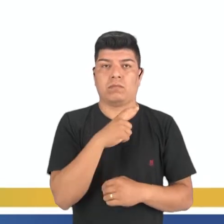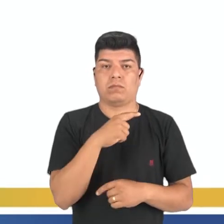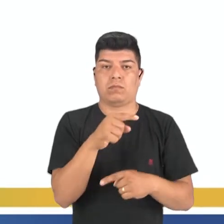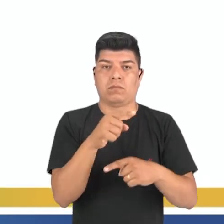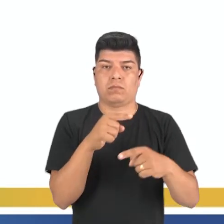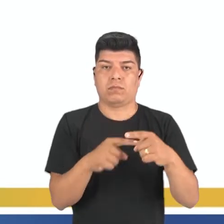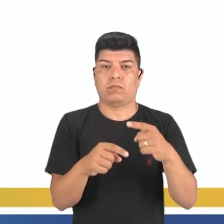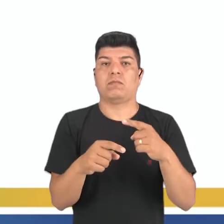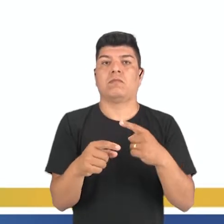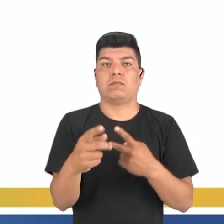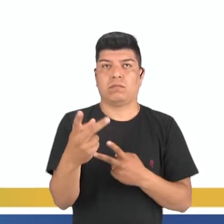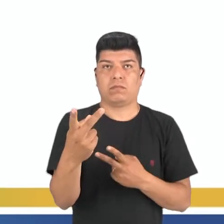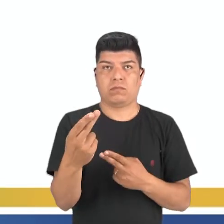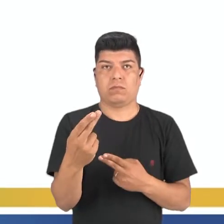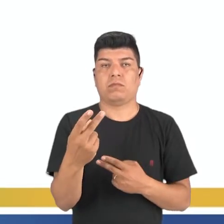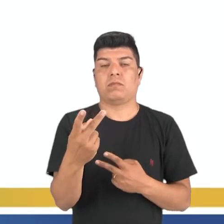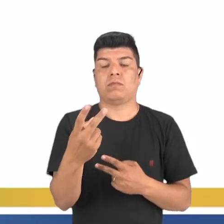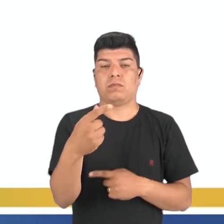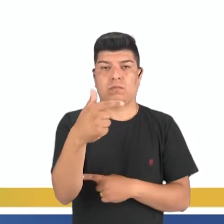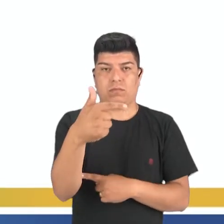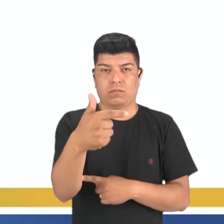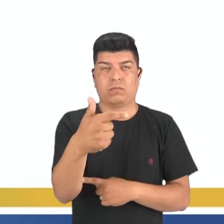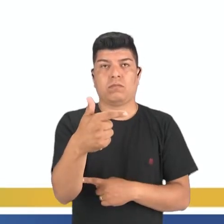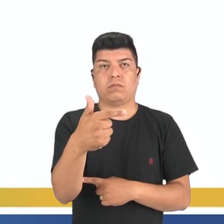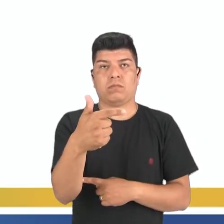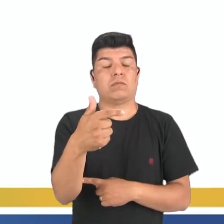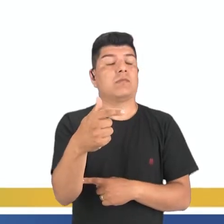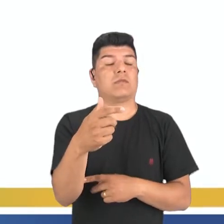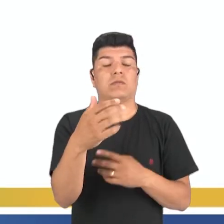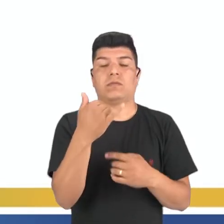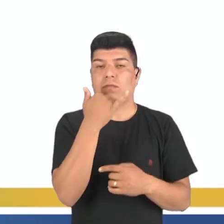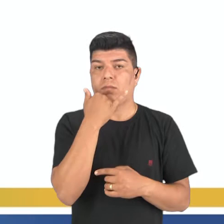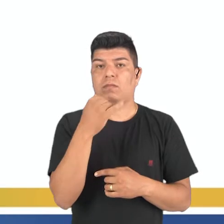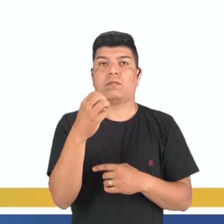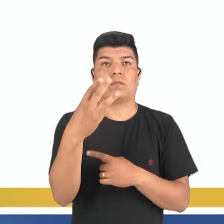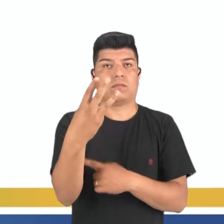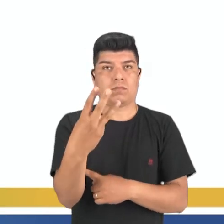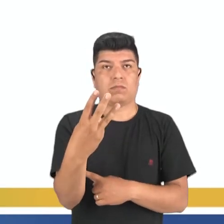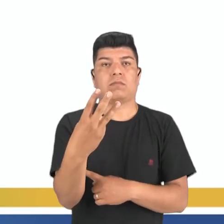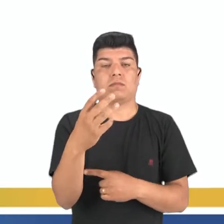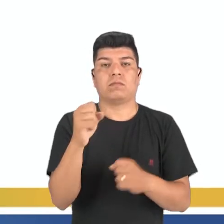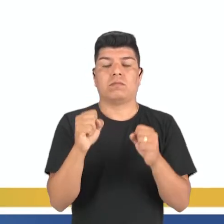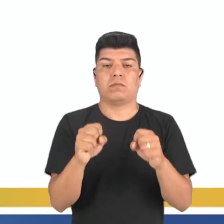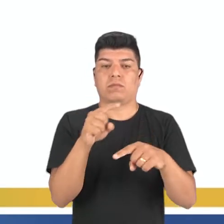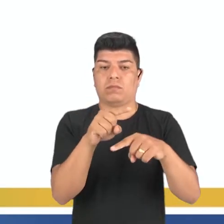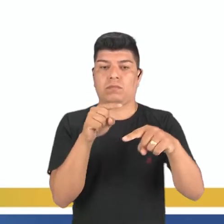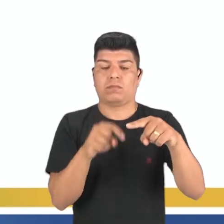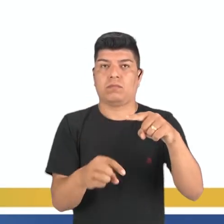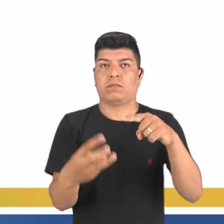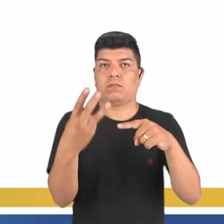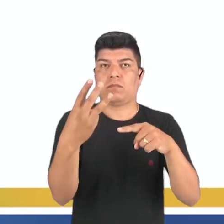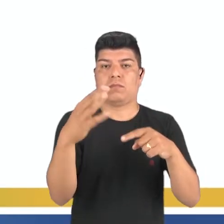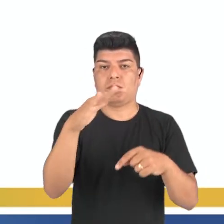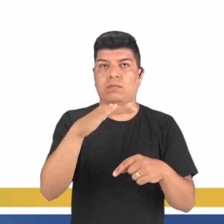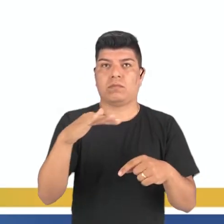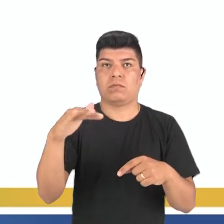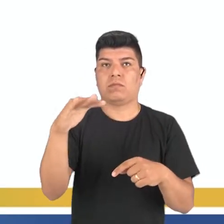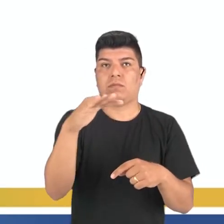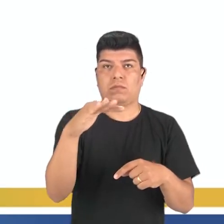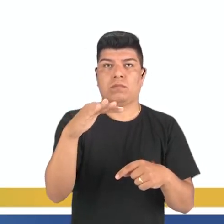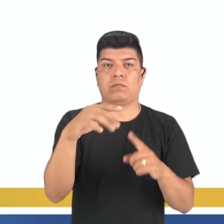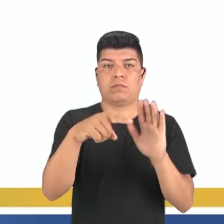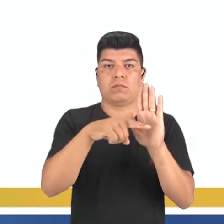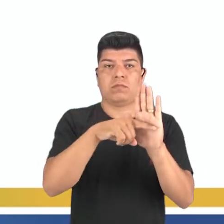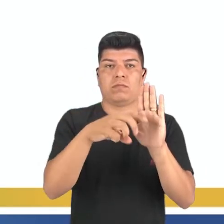divisores em comum, né? Além do 1, que é o 2, desculpa, que é o 3. Então eu posso dividir por 3 em cima e embaixo. Então fica